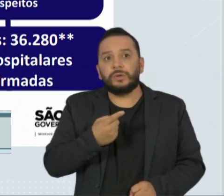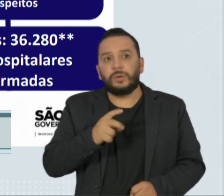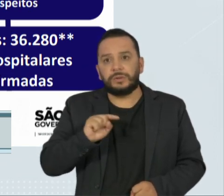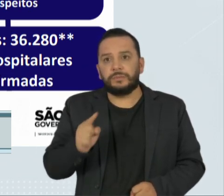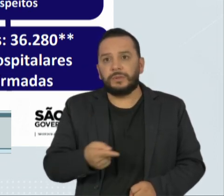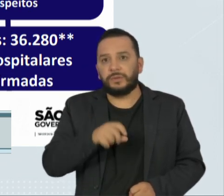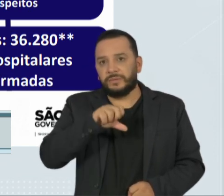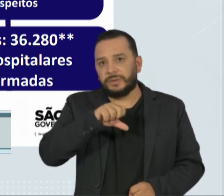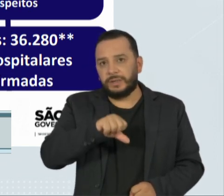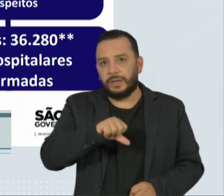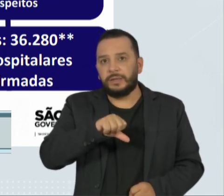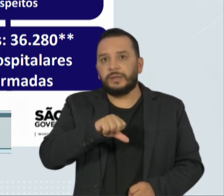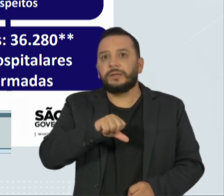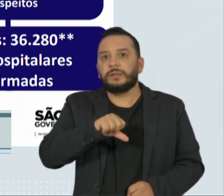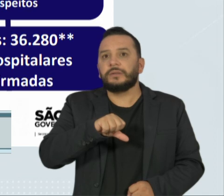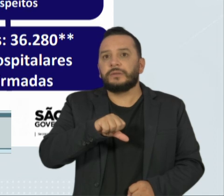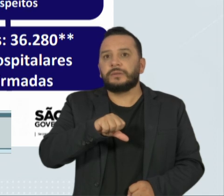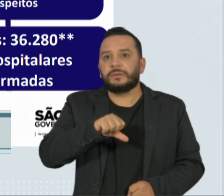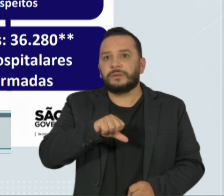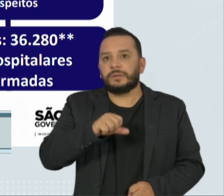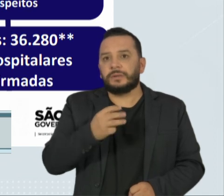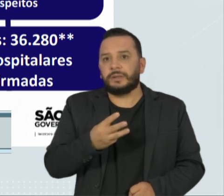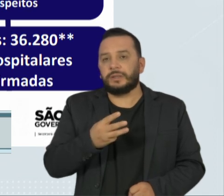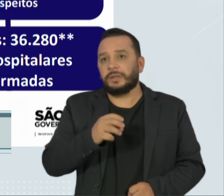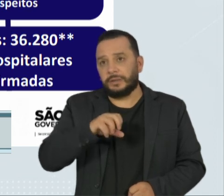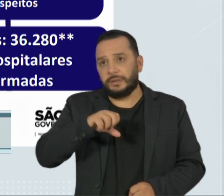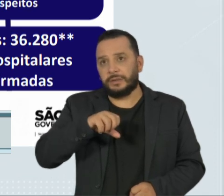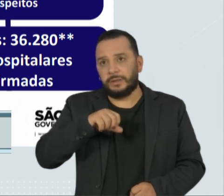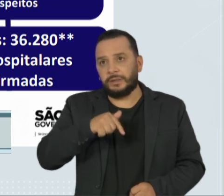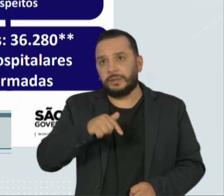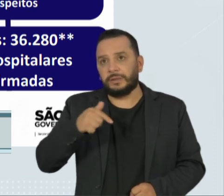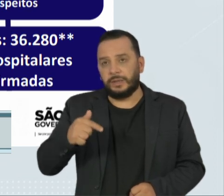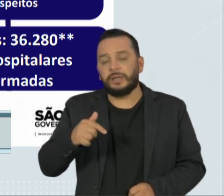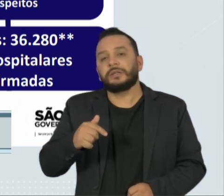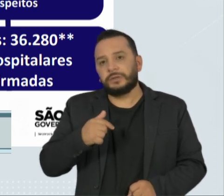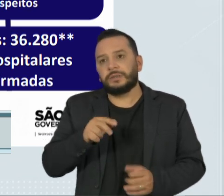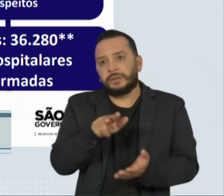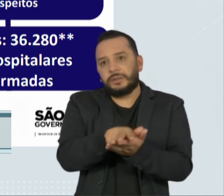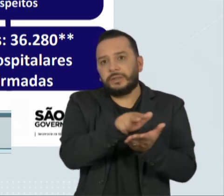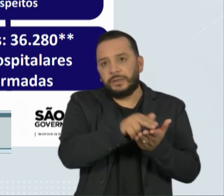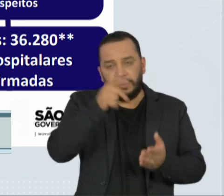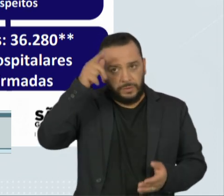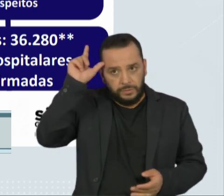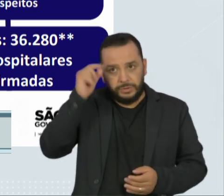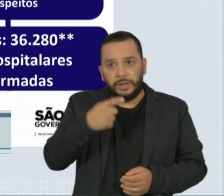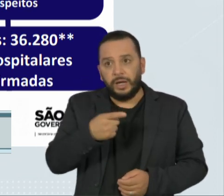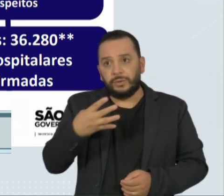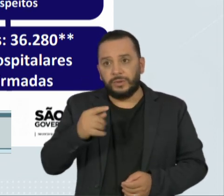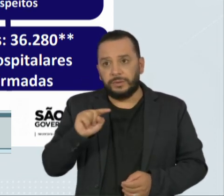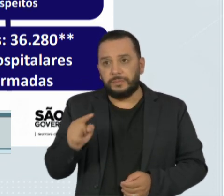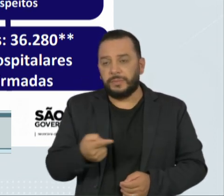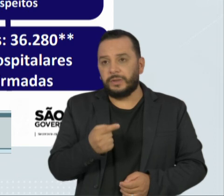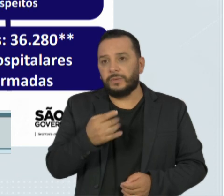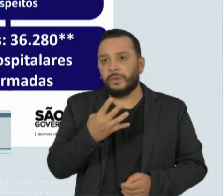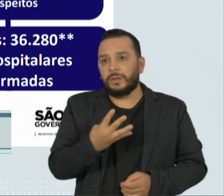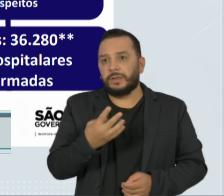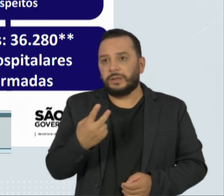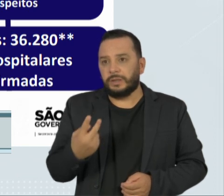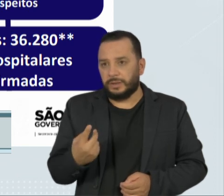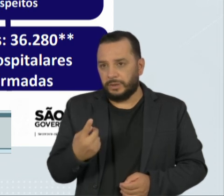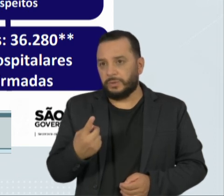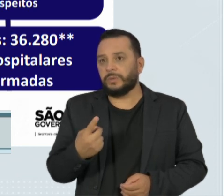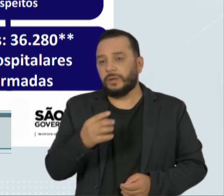12.977 pacientes internados, e no dia de ontem nós tínhamos 14.041, que deu uma diferença para baixo